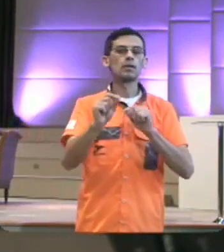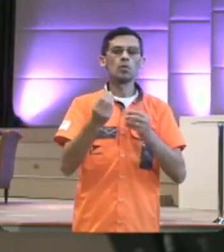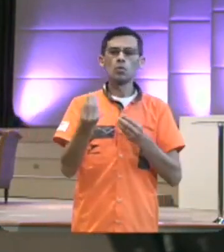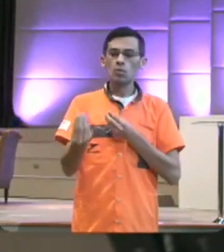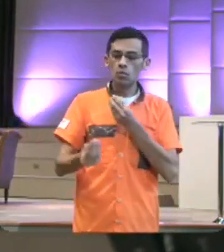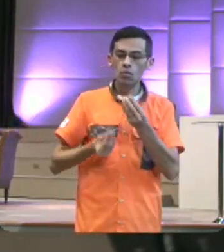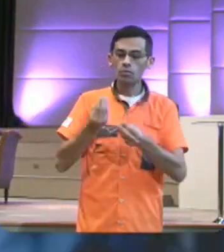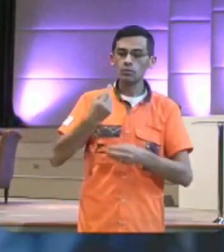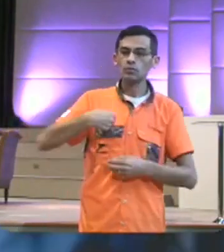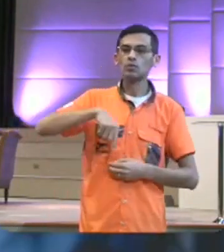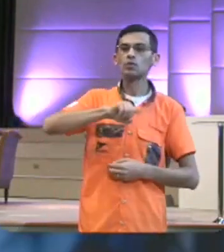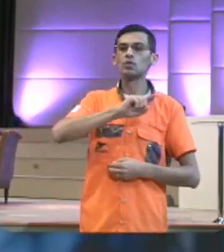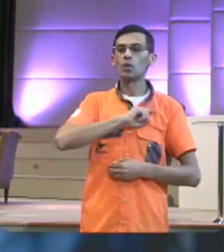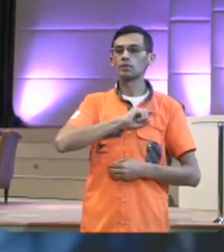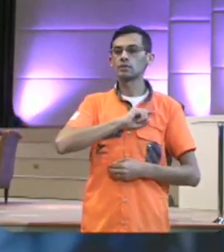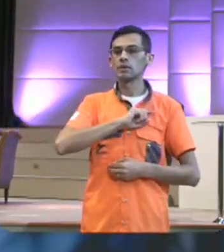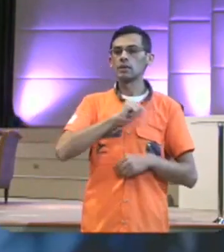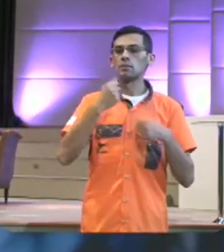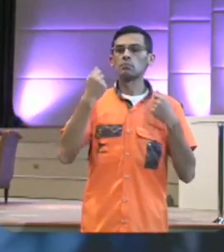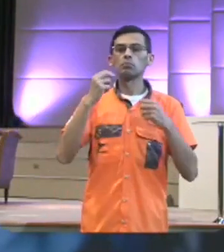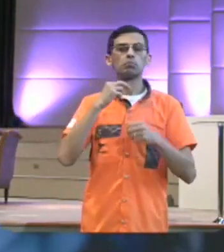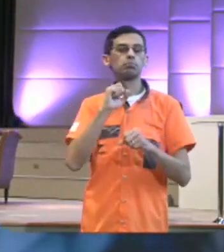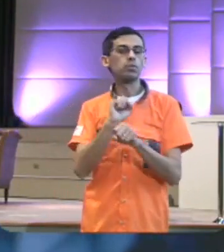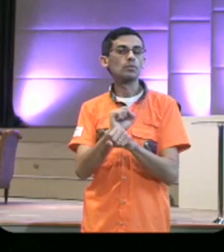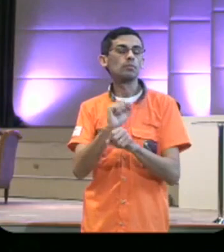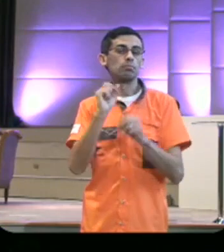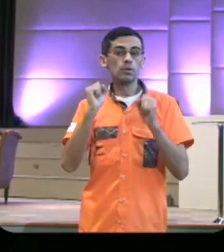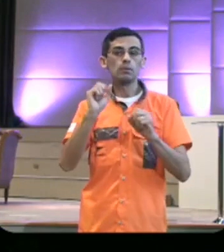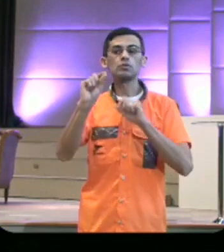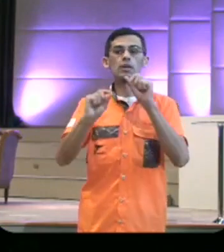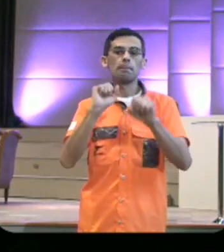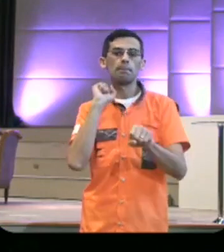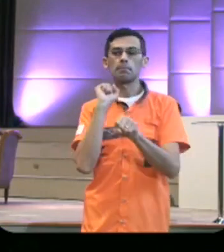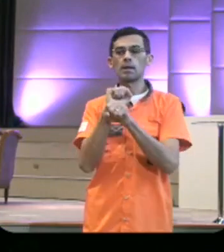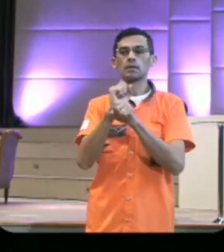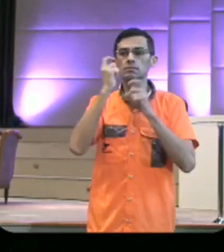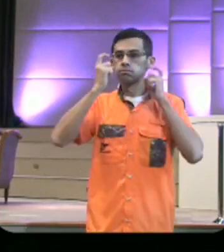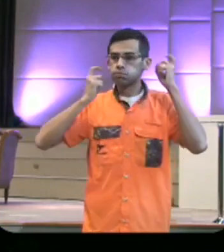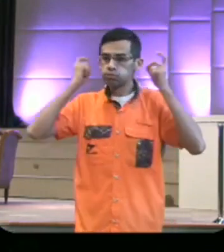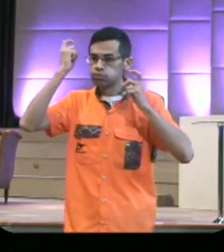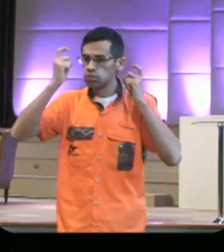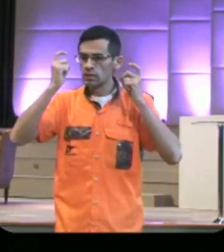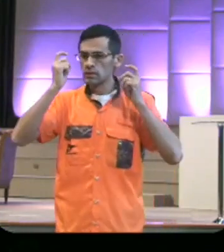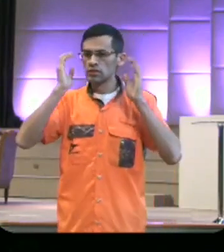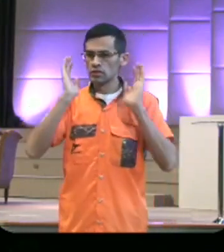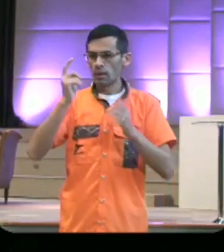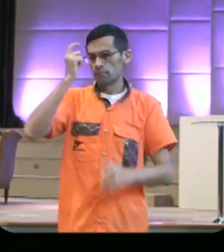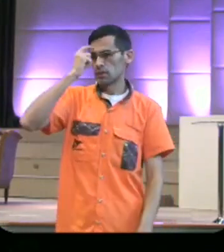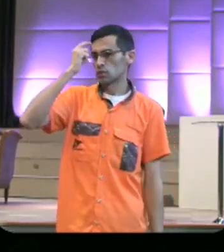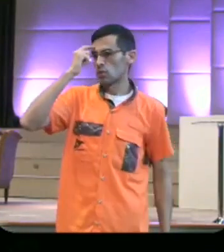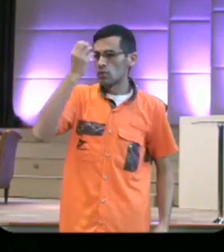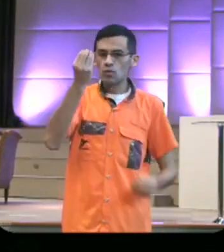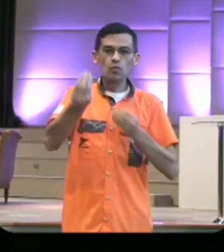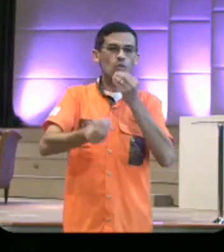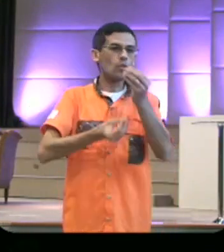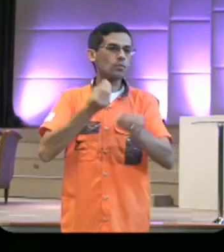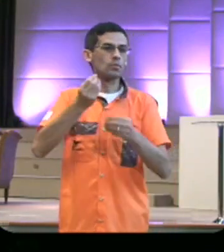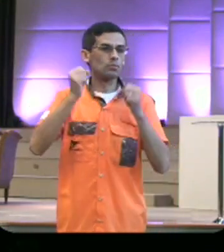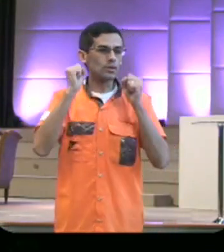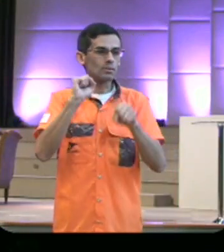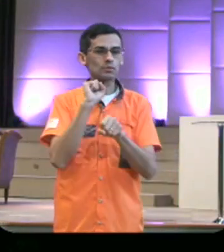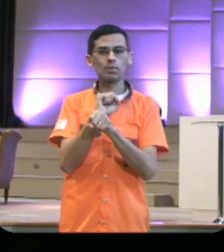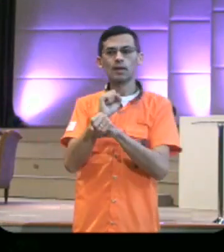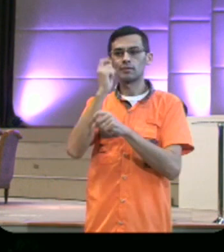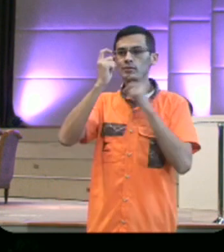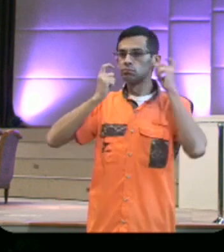nós podemos deixar de nos preocupar? Você já tentou responder essa pergunta?